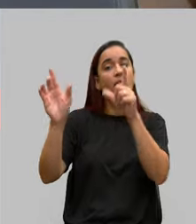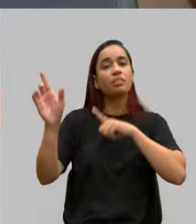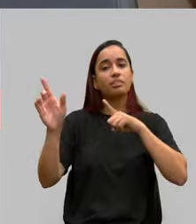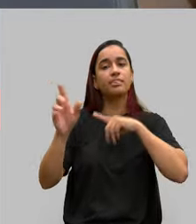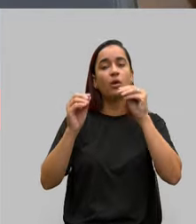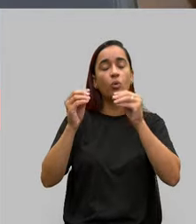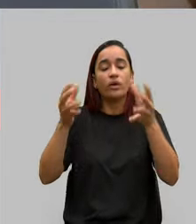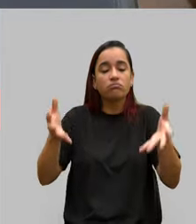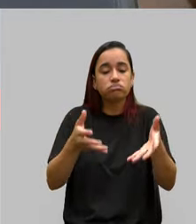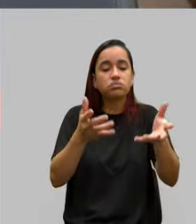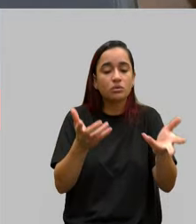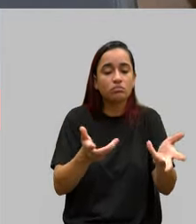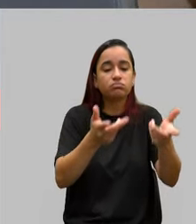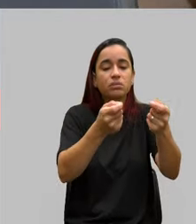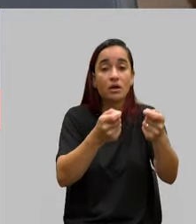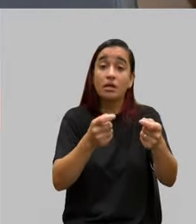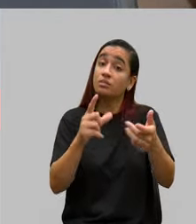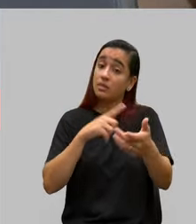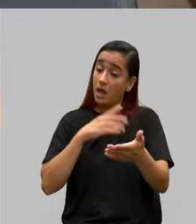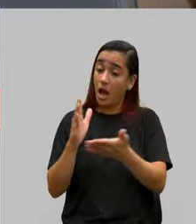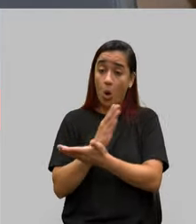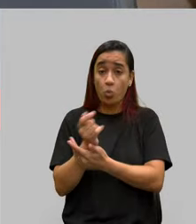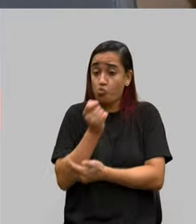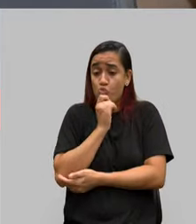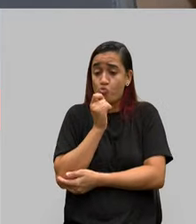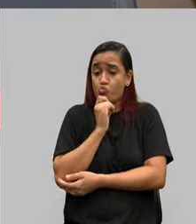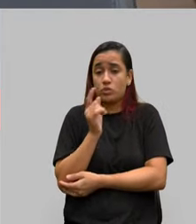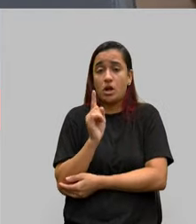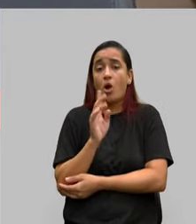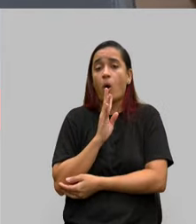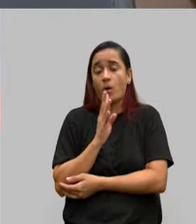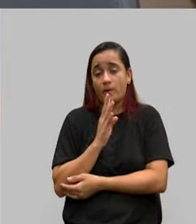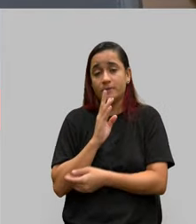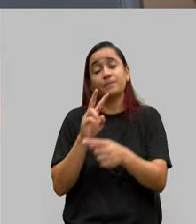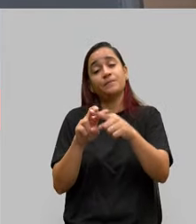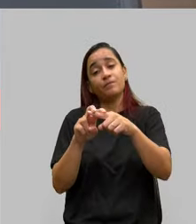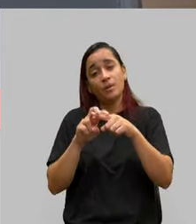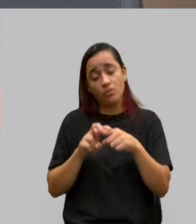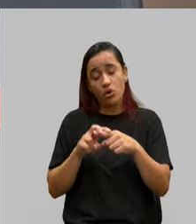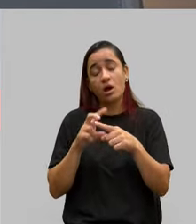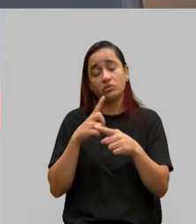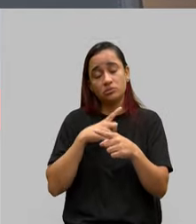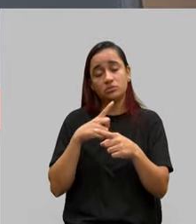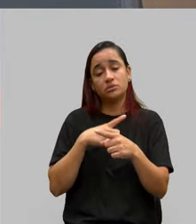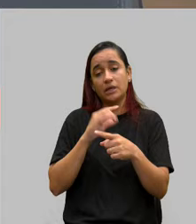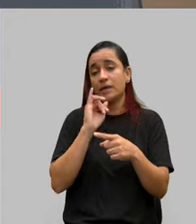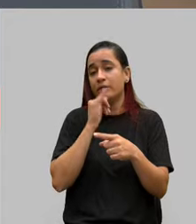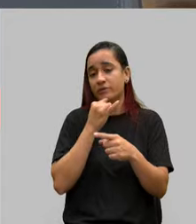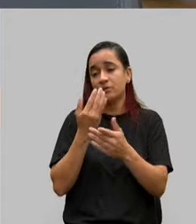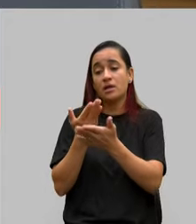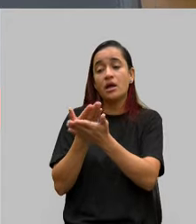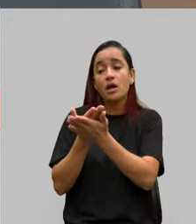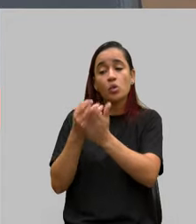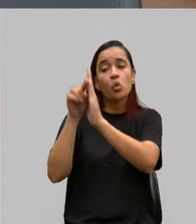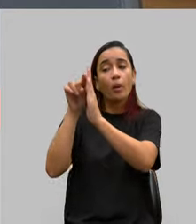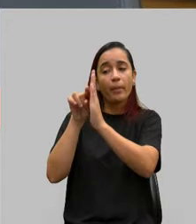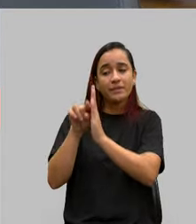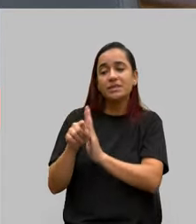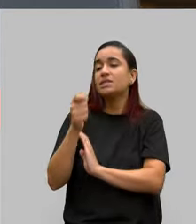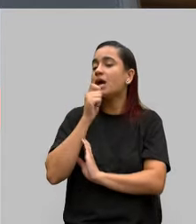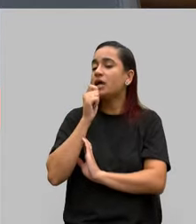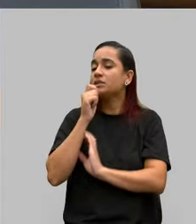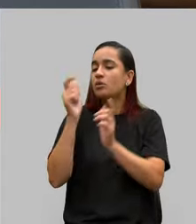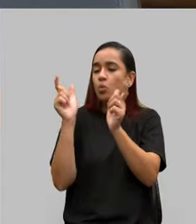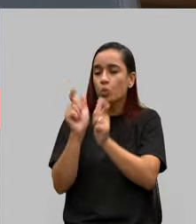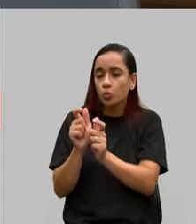outros que sequer conheç conhecemos ainda devido ainda o seu eh estudo não está eh completo